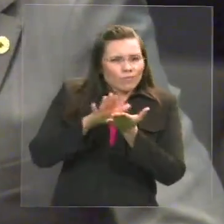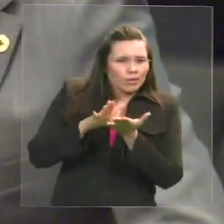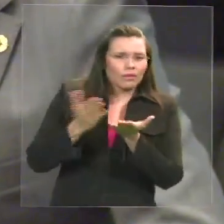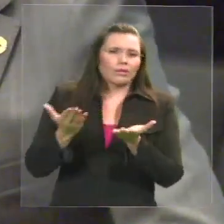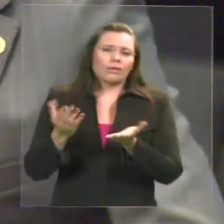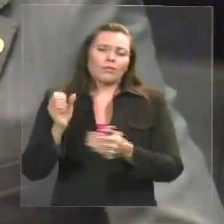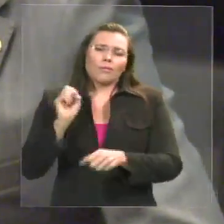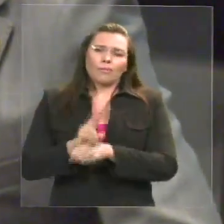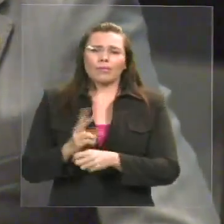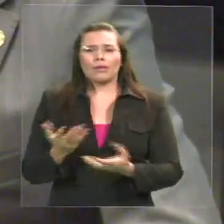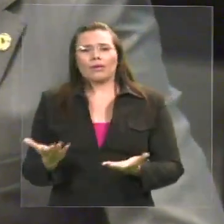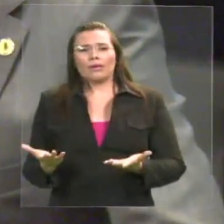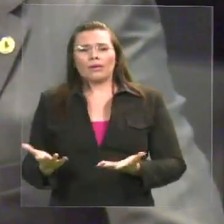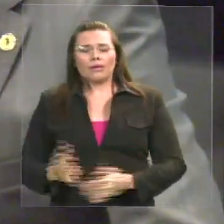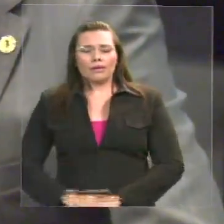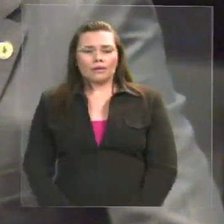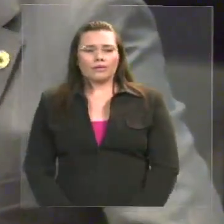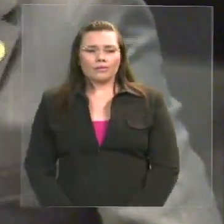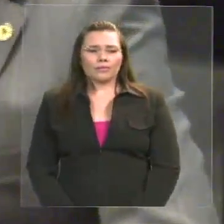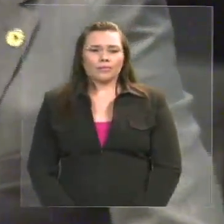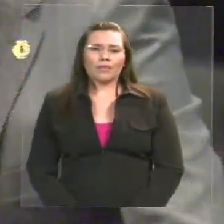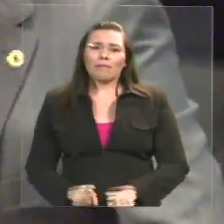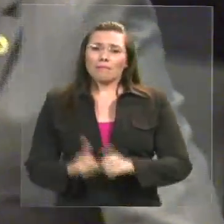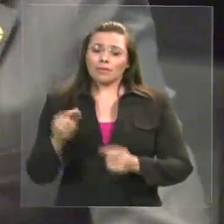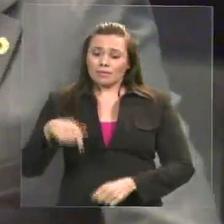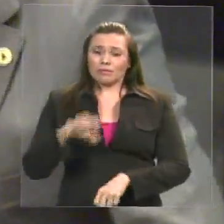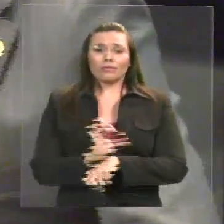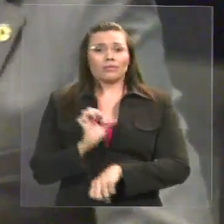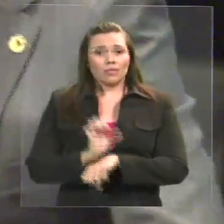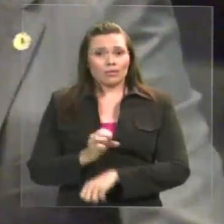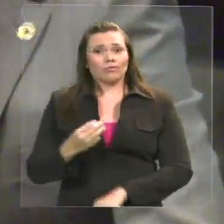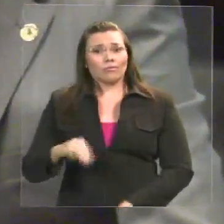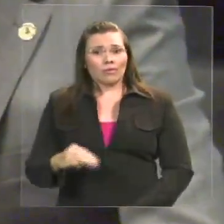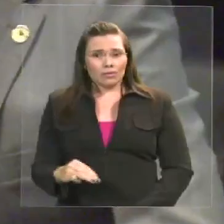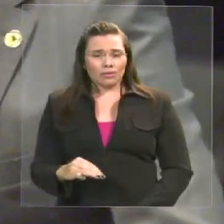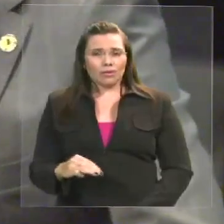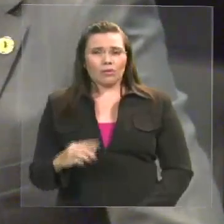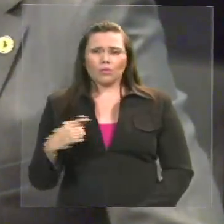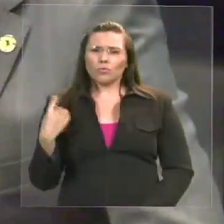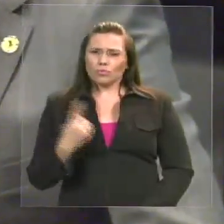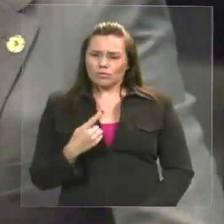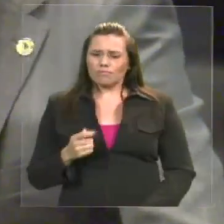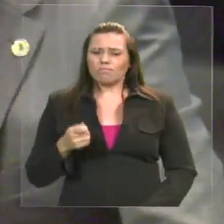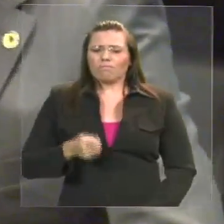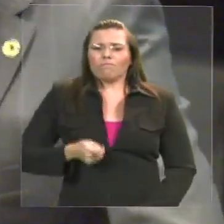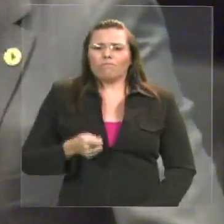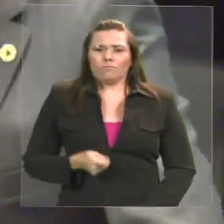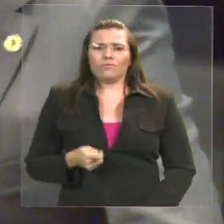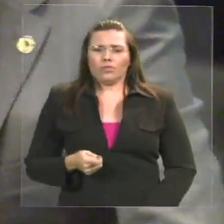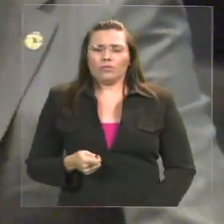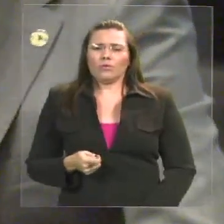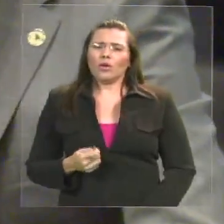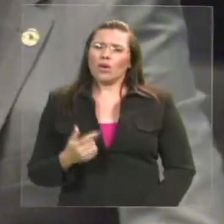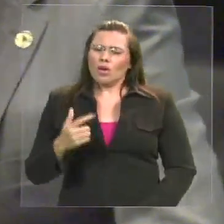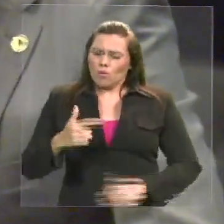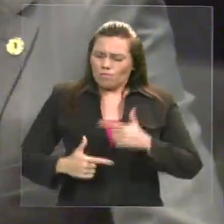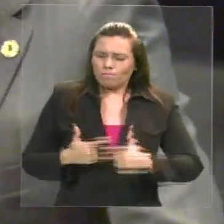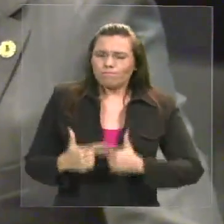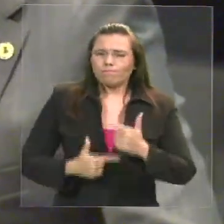Maranhão é um dos estados que mais tem conseguido manter este funcionamento, a geração de